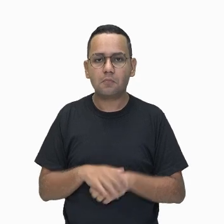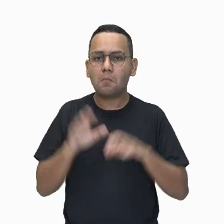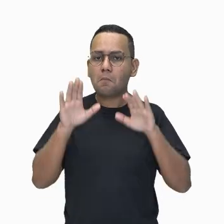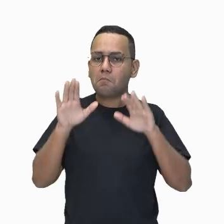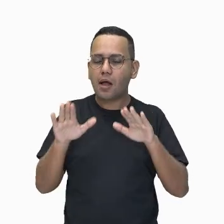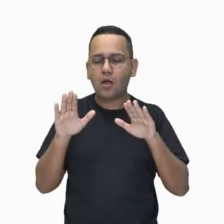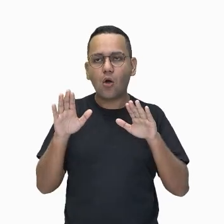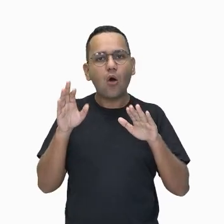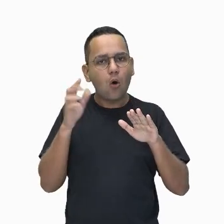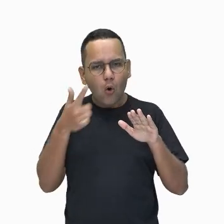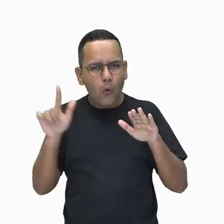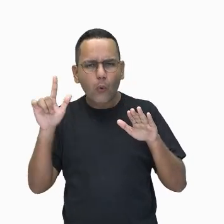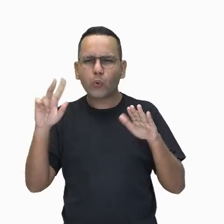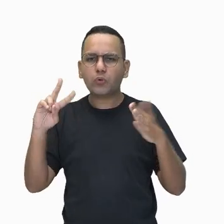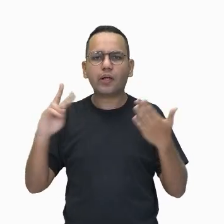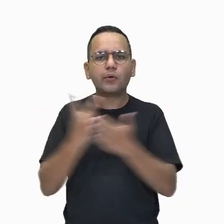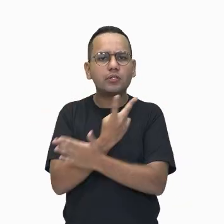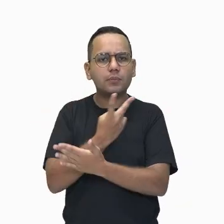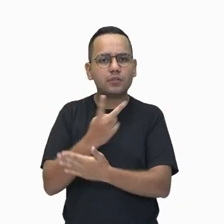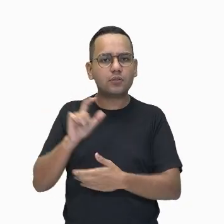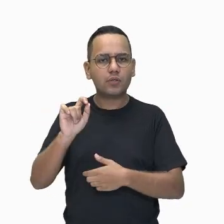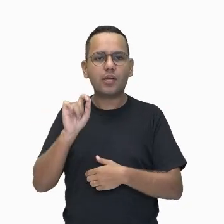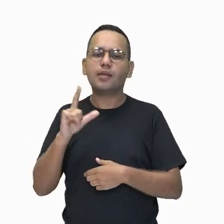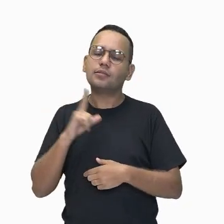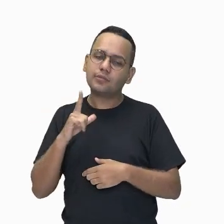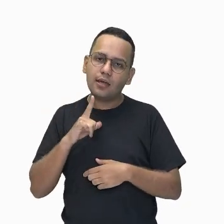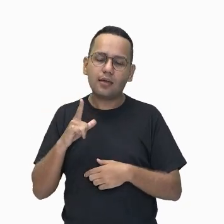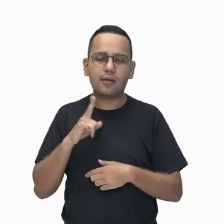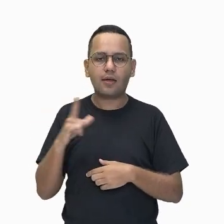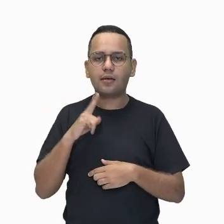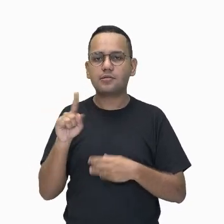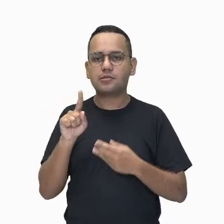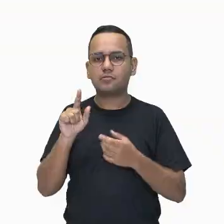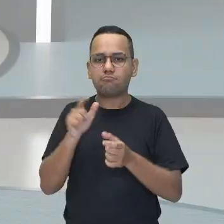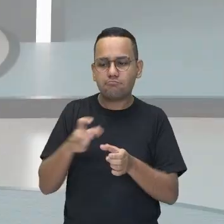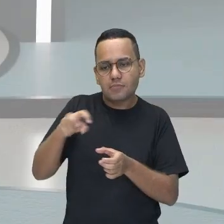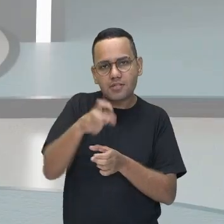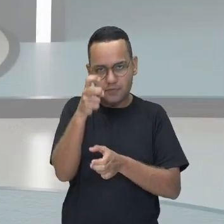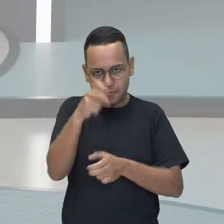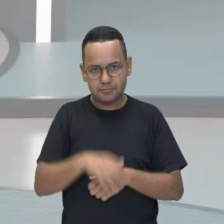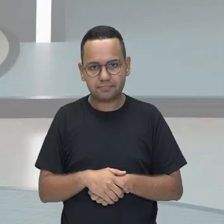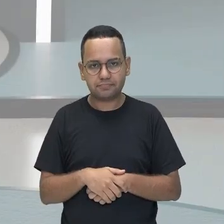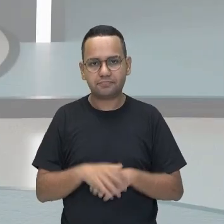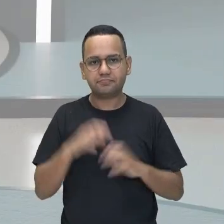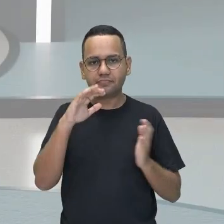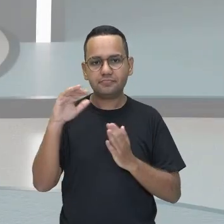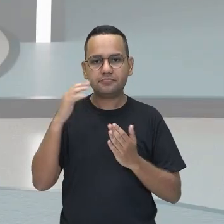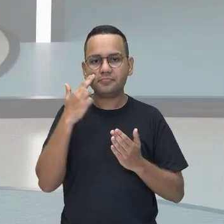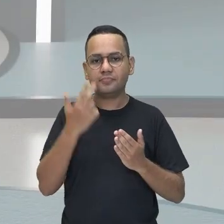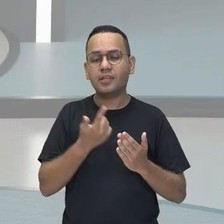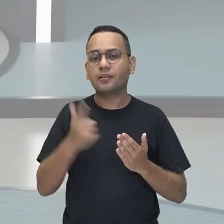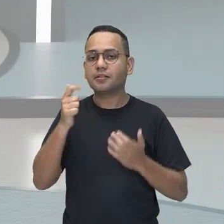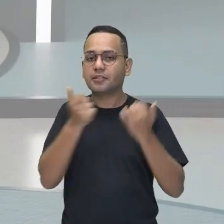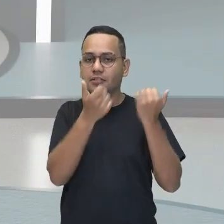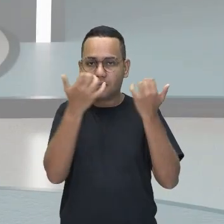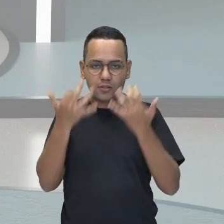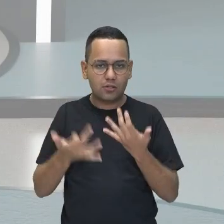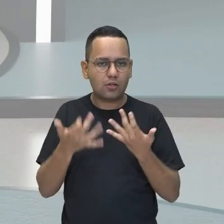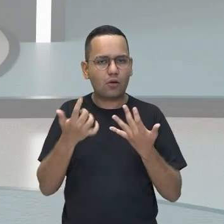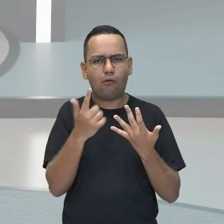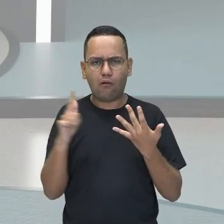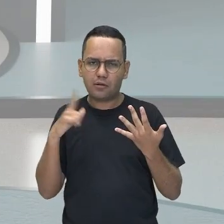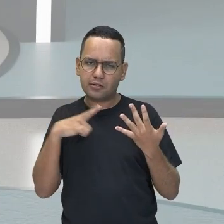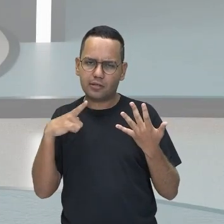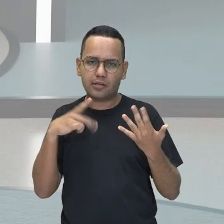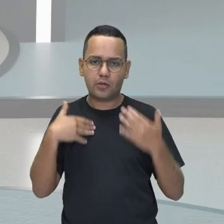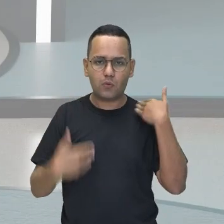ocasião em que ela venha aparecer vai caracterizar aí esse desvio postural. Nós falamos também sobre outros desvios que surgem no nosso corpo, né? E